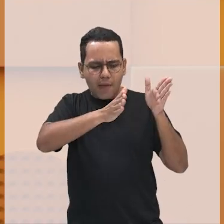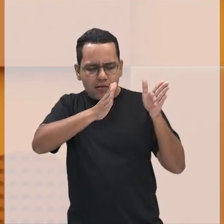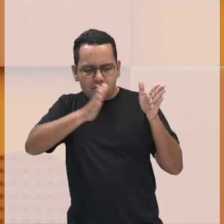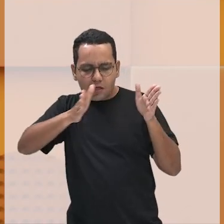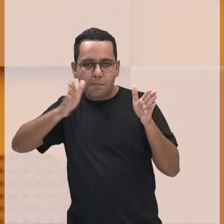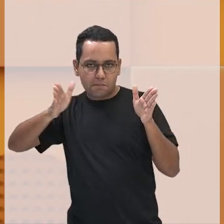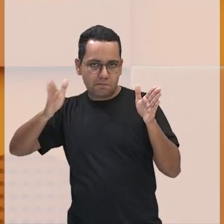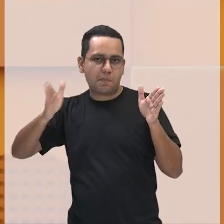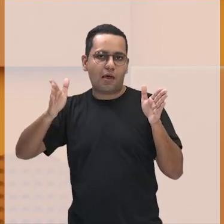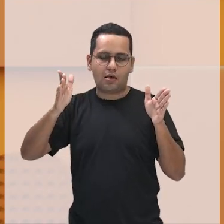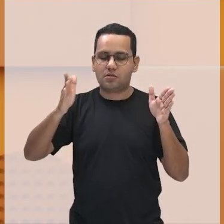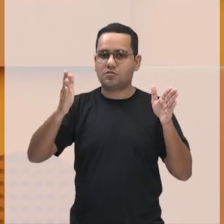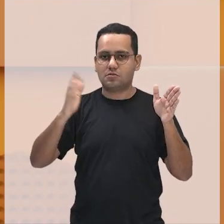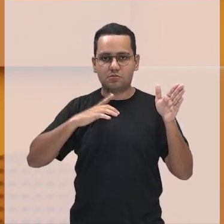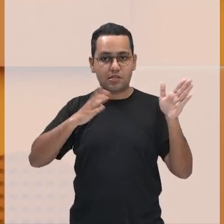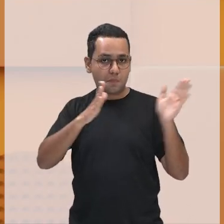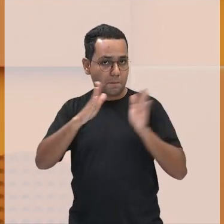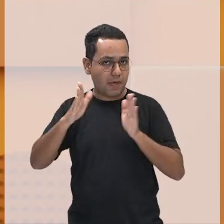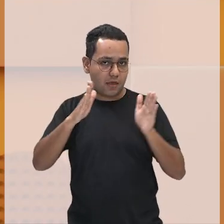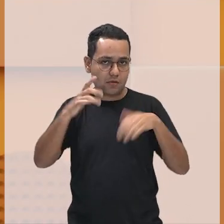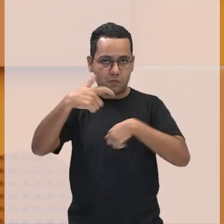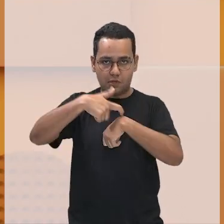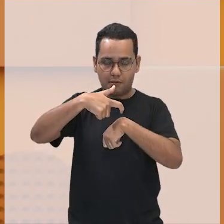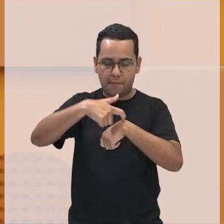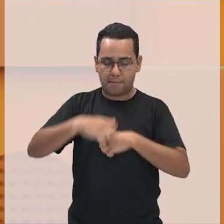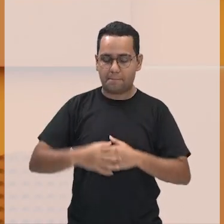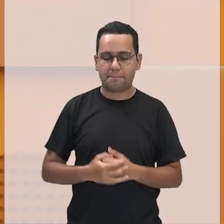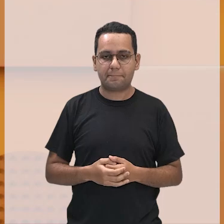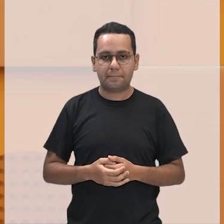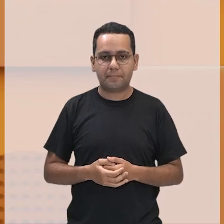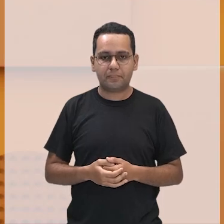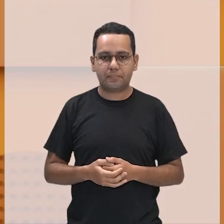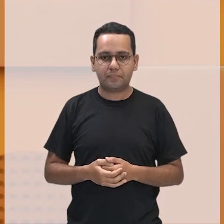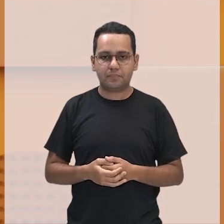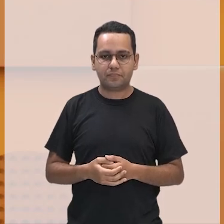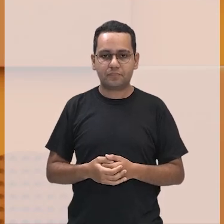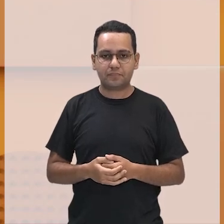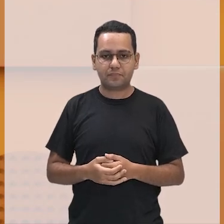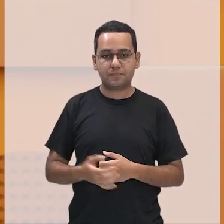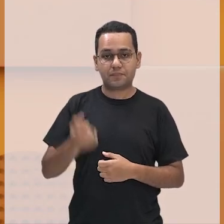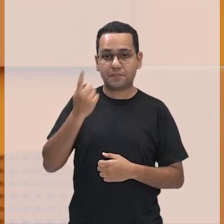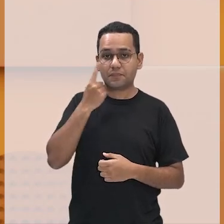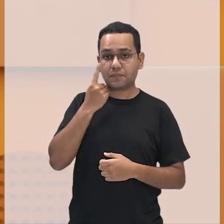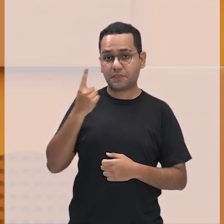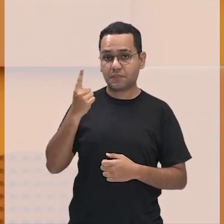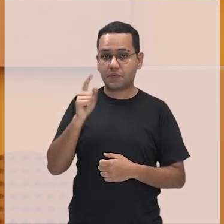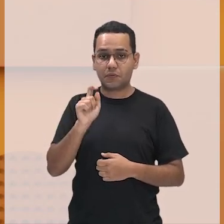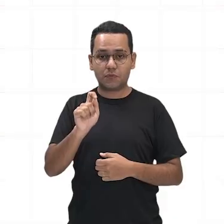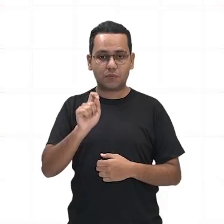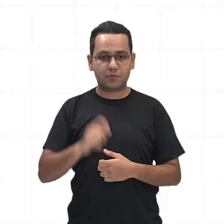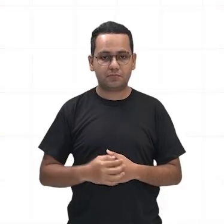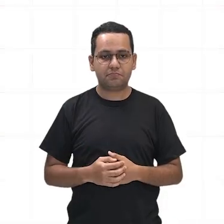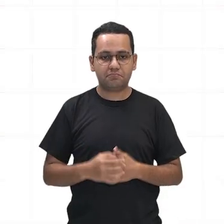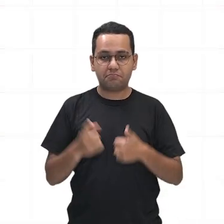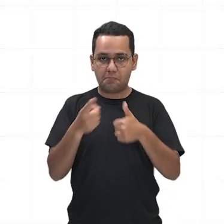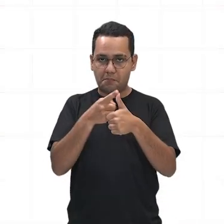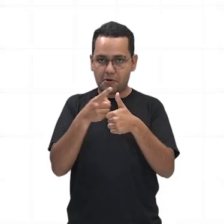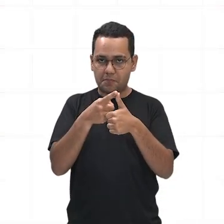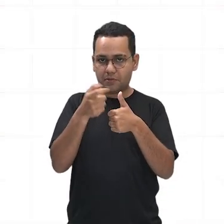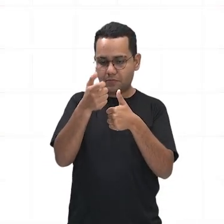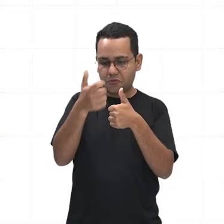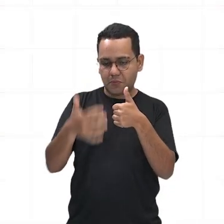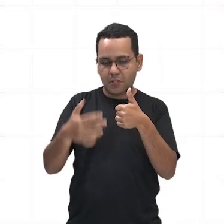então, dentro de cada um desses períodos. Acompanha comigo agora, vamos caracterizar o quê? O período pré-homérico. Olha